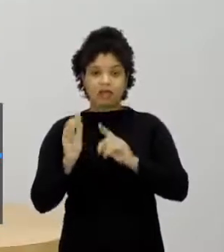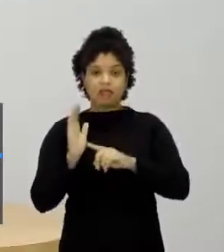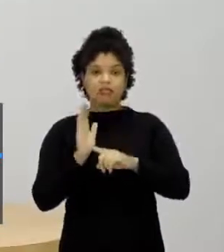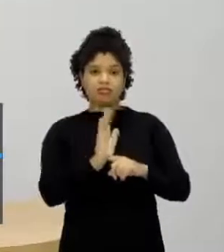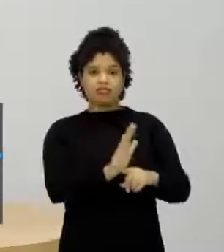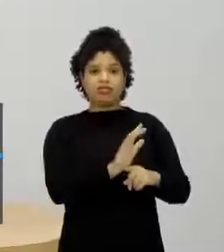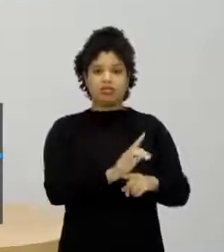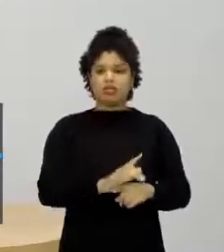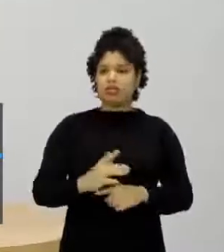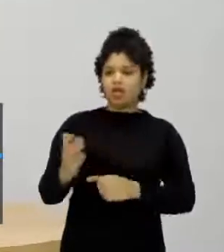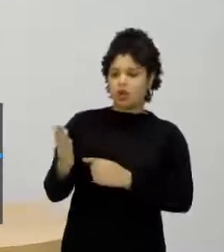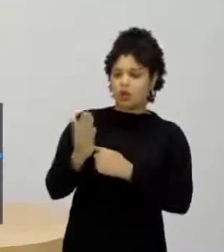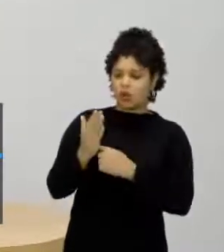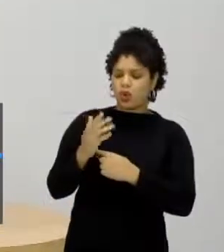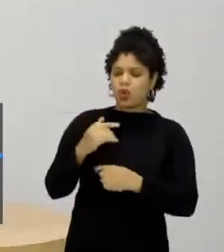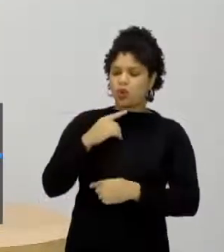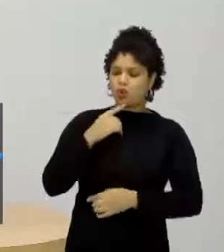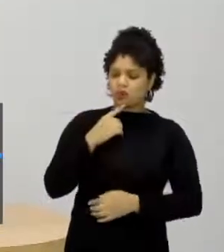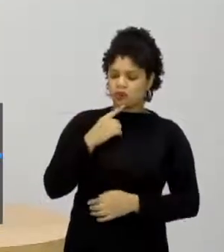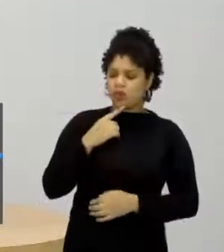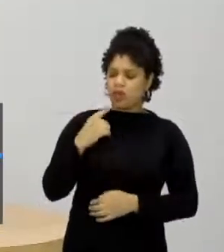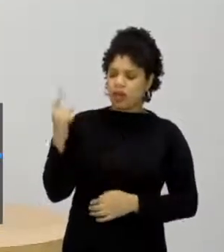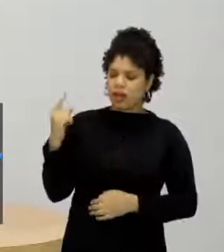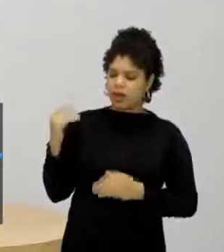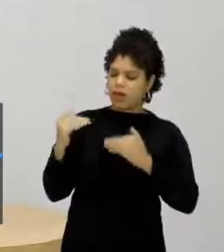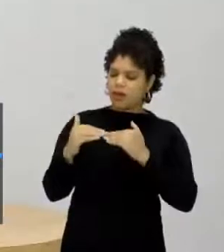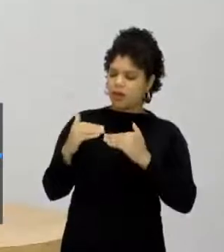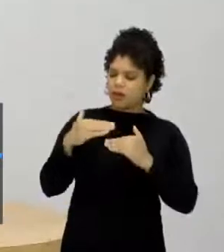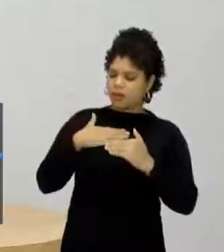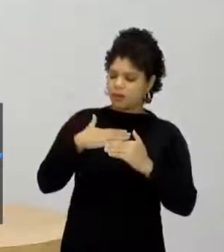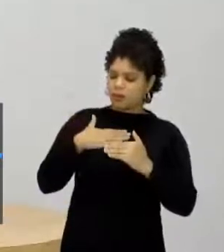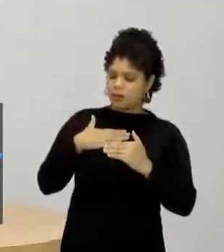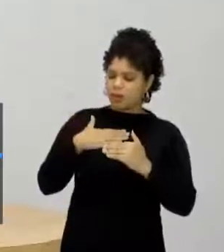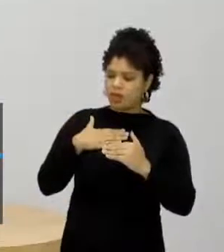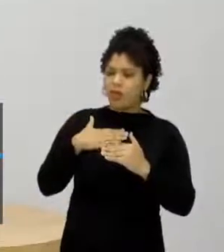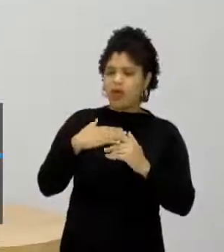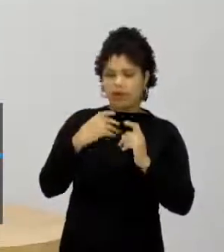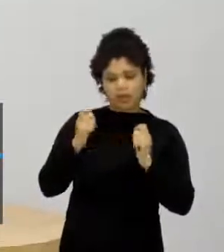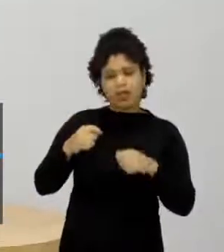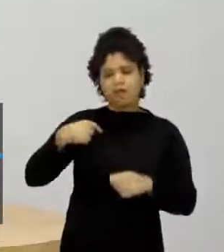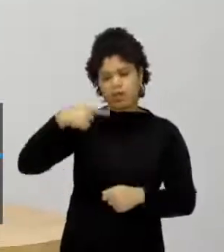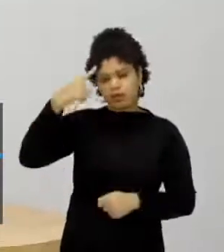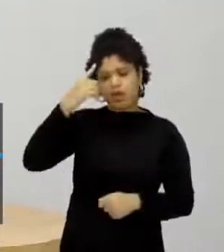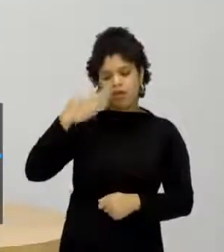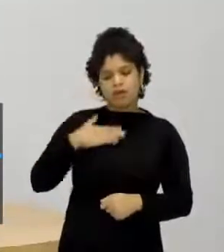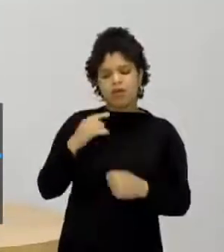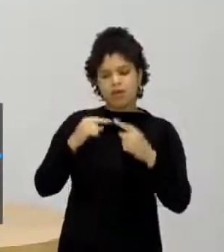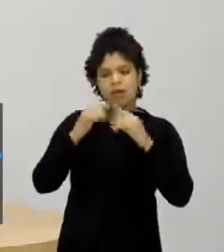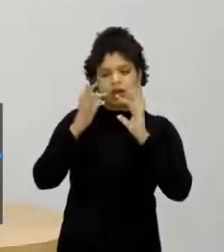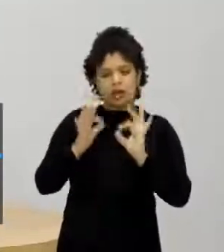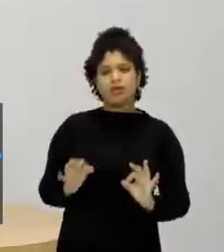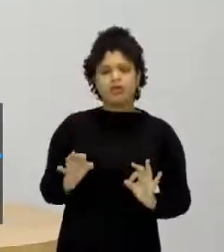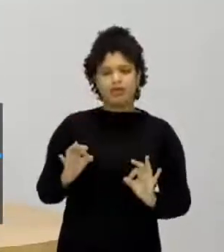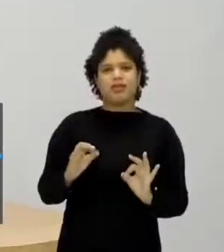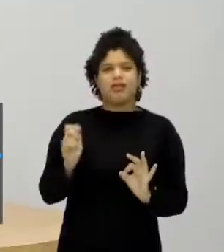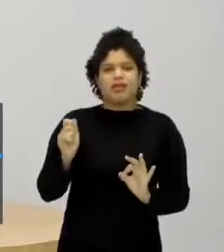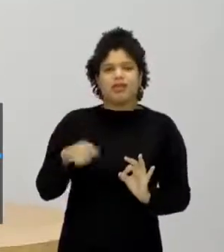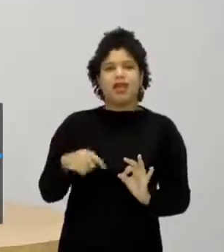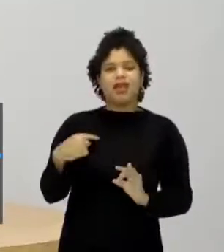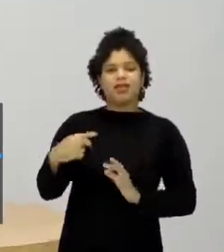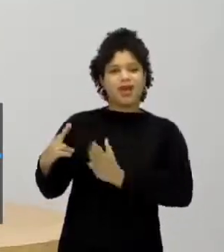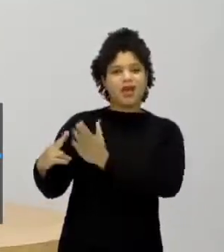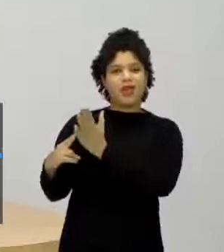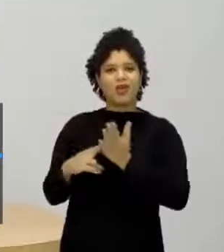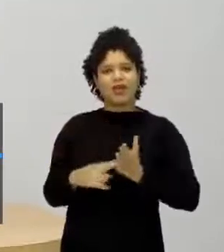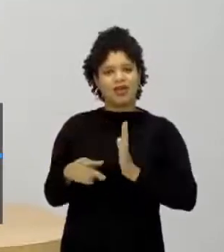o Wallace, ele falava a respeito também das mesmas ideias que Darwin estava tendo e que também estava